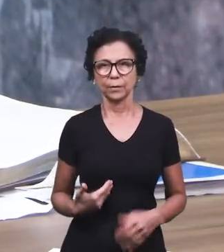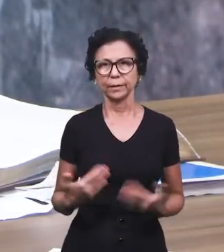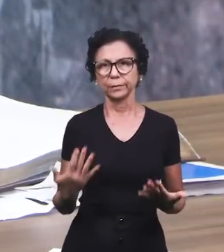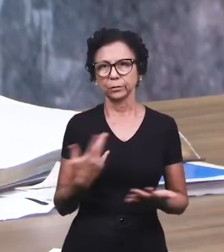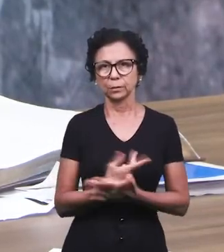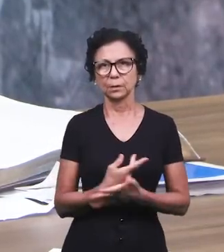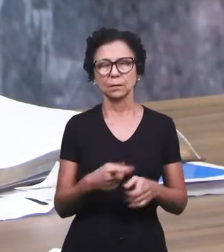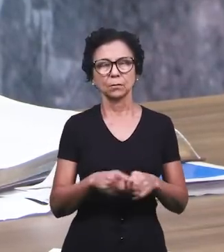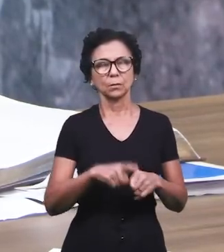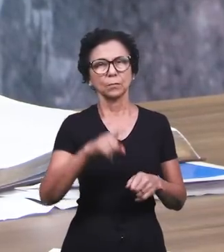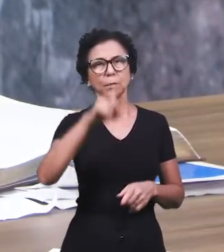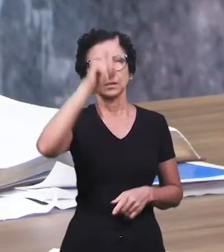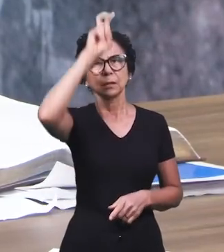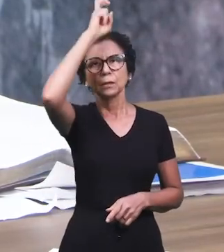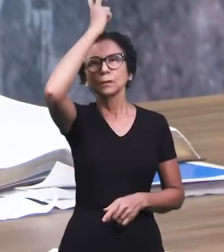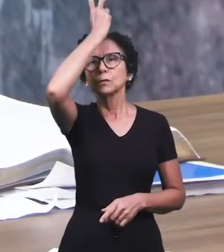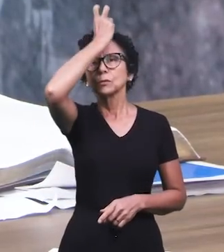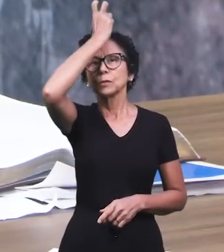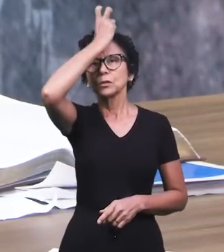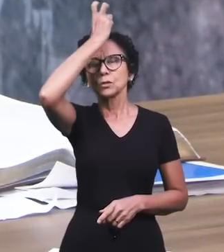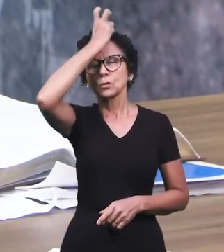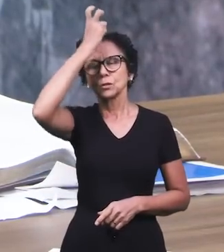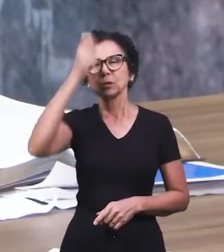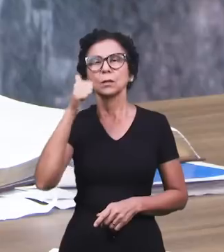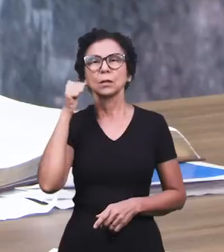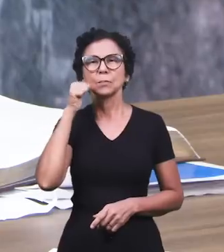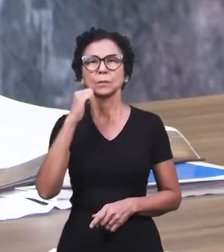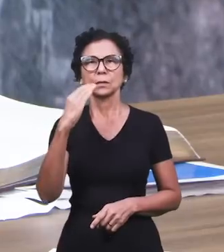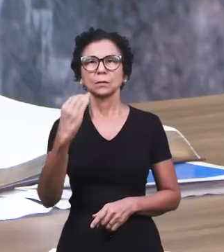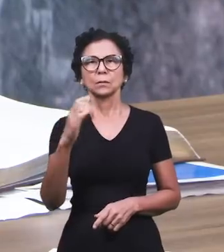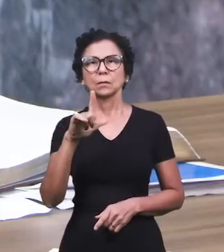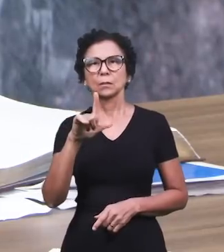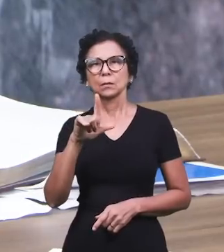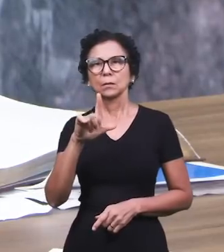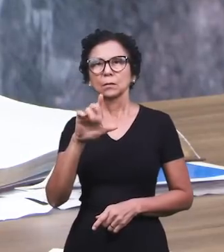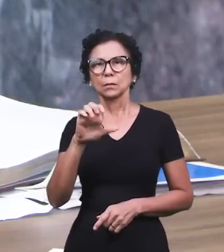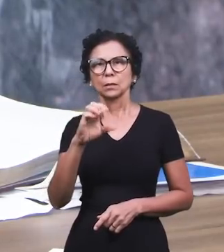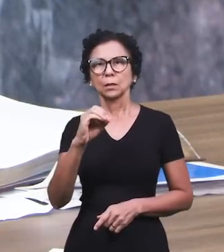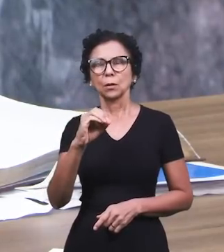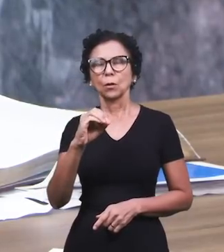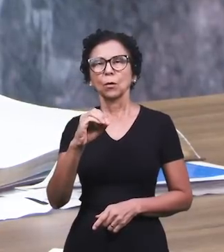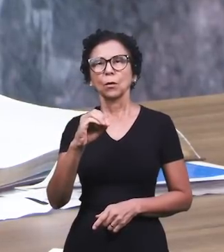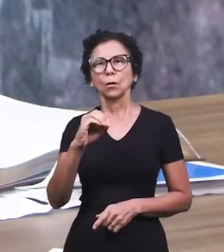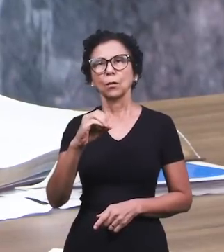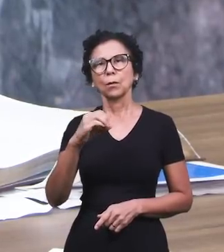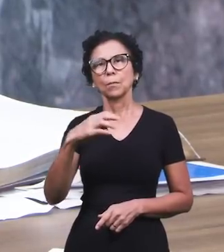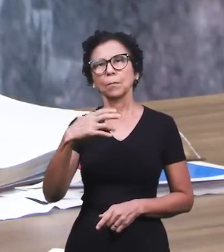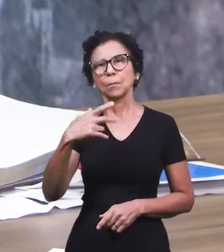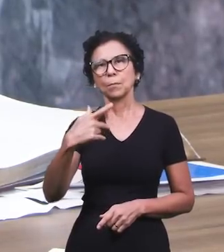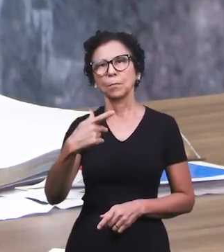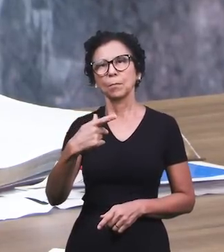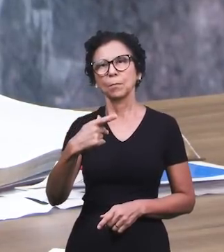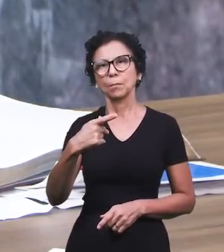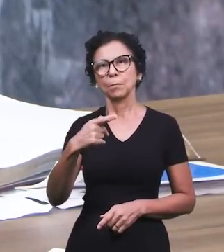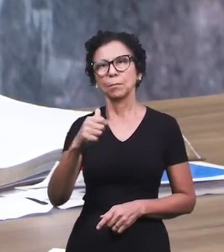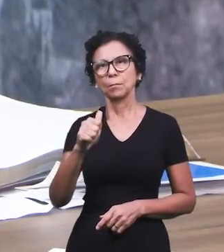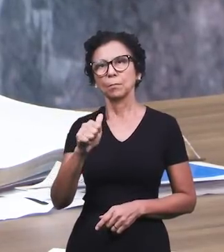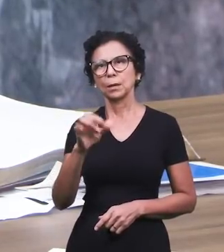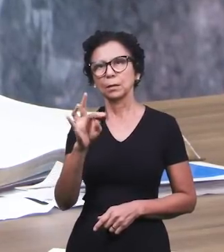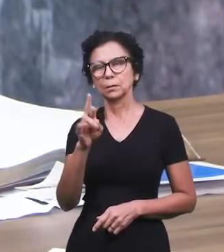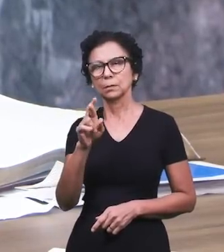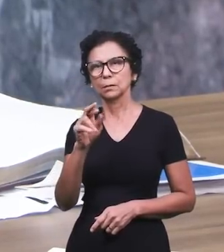teve isso, né? Teve até uma figura muito famosa, Cleópatra, né? Que por um tempo foi rainha do Egito. Então, em algumas regiões havia